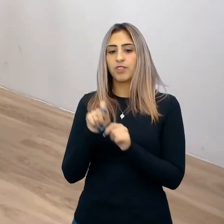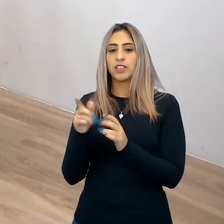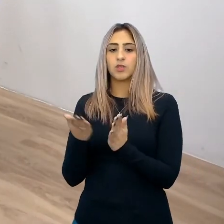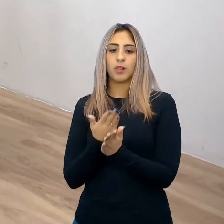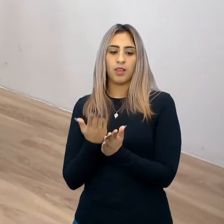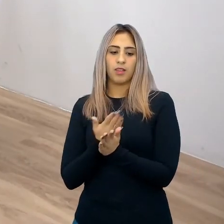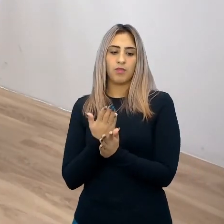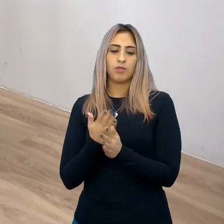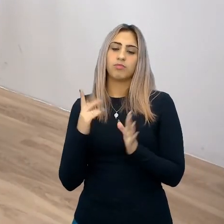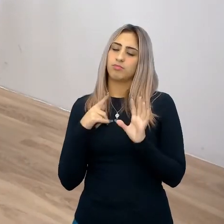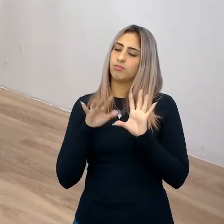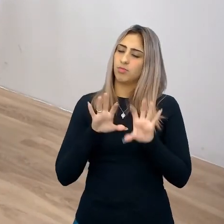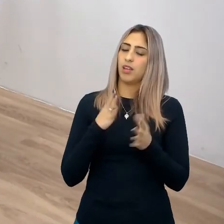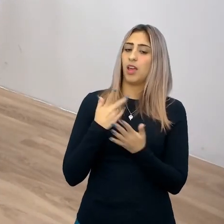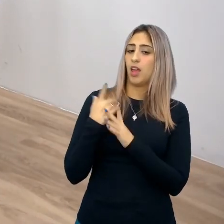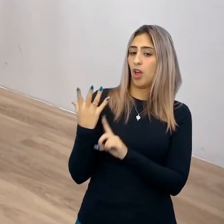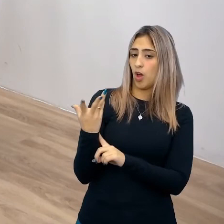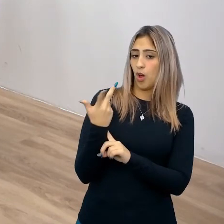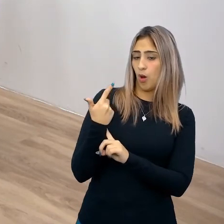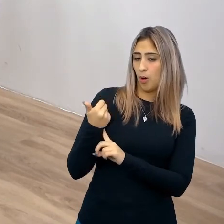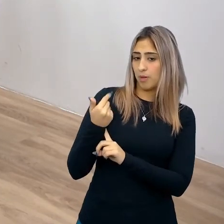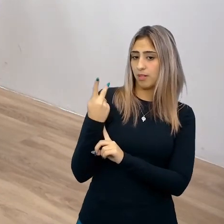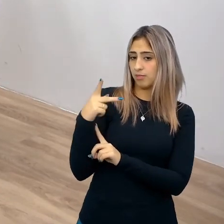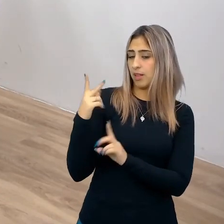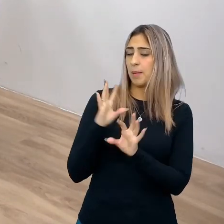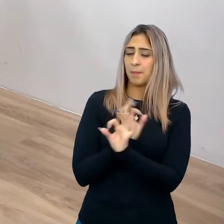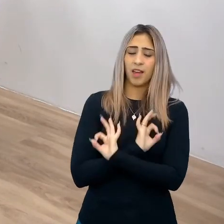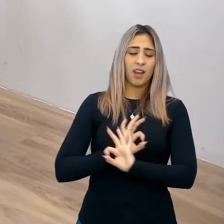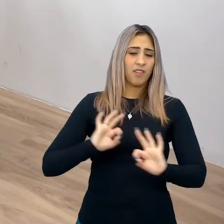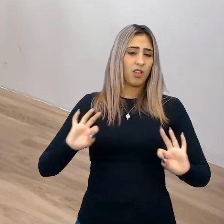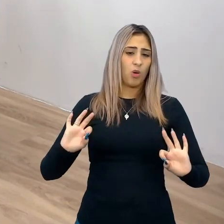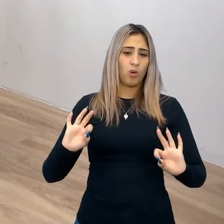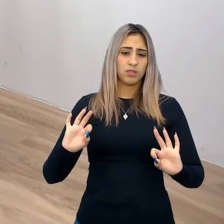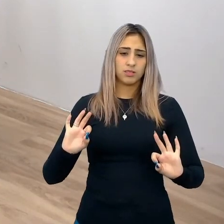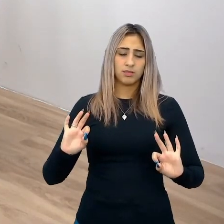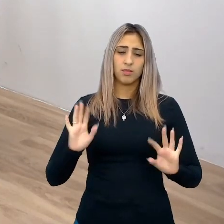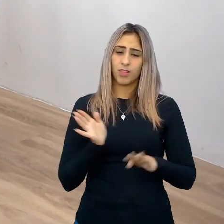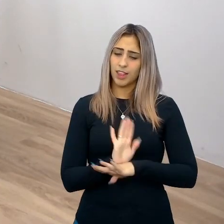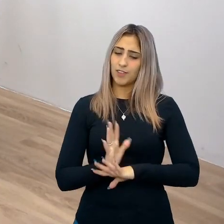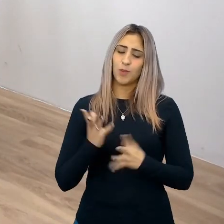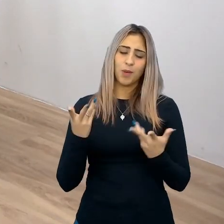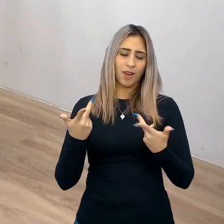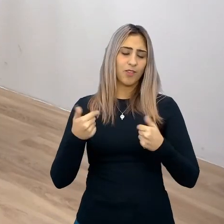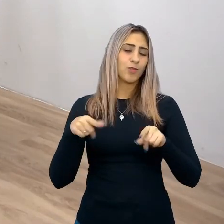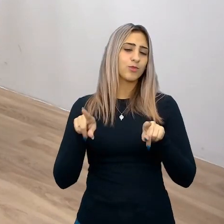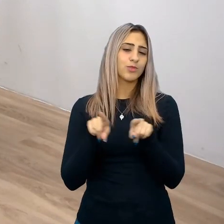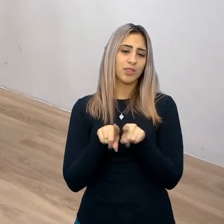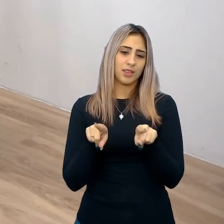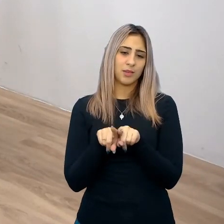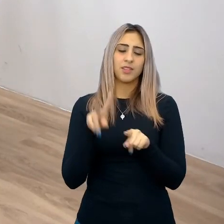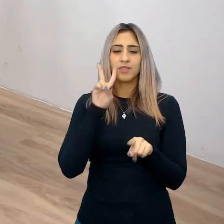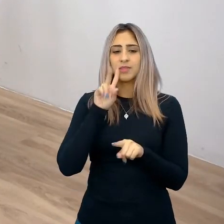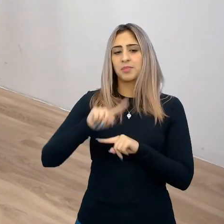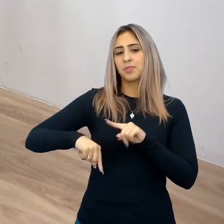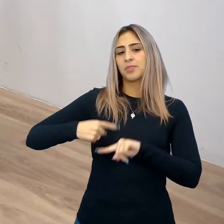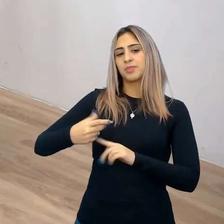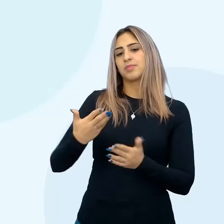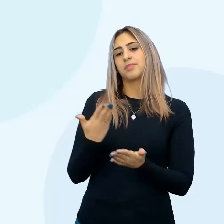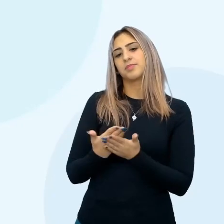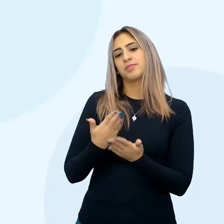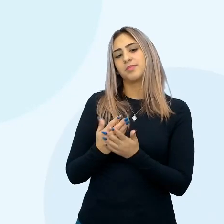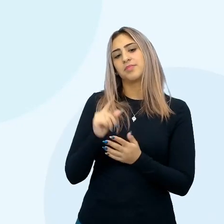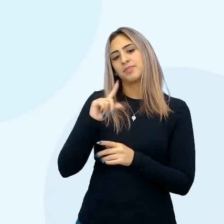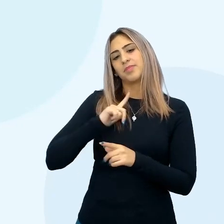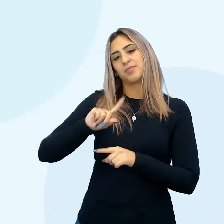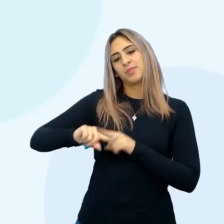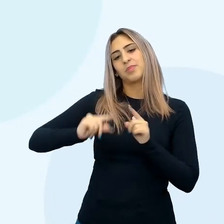diretora. E, assim, a obra cinematográfica é genial, o livro é genial também. E espero você na próxima aula, que estará comigo daqui a pouco em uma